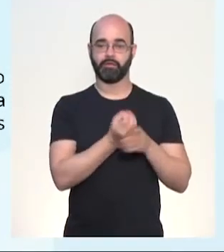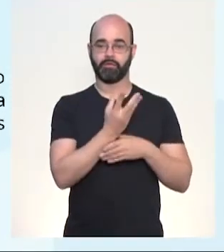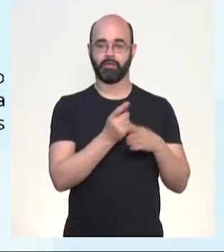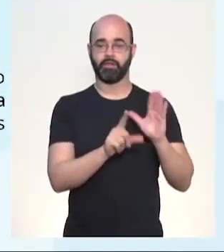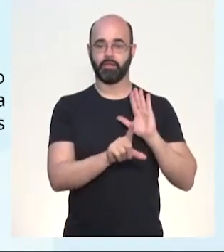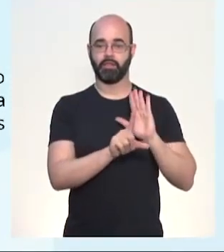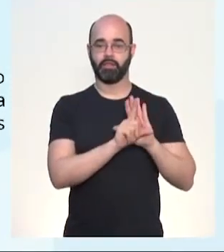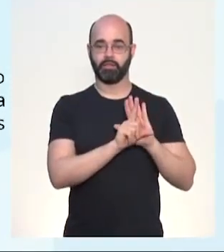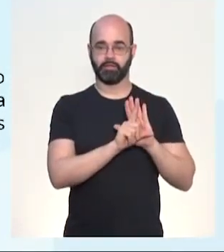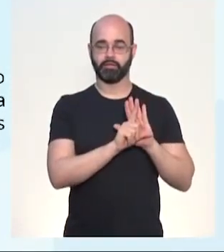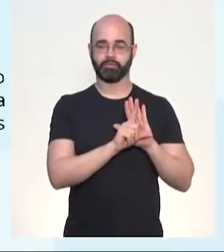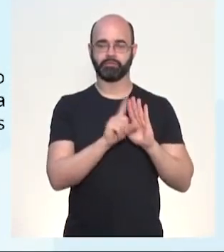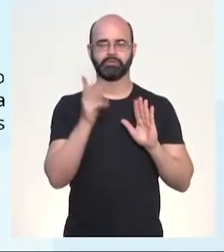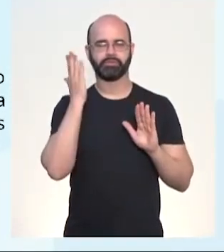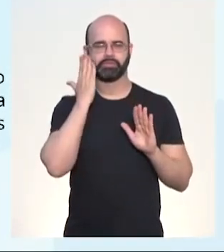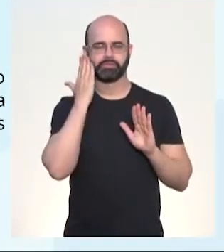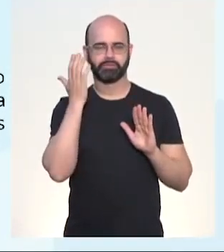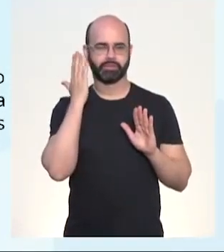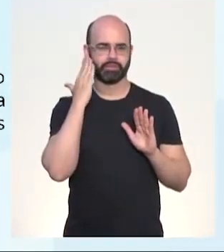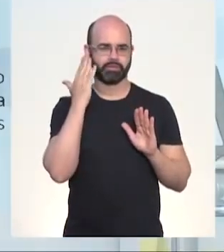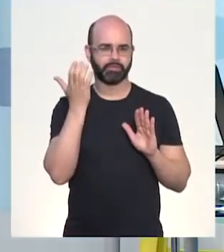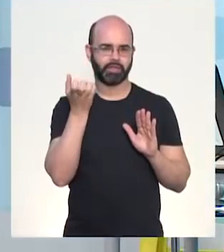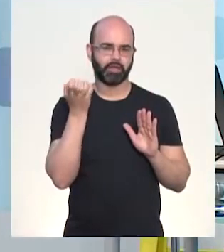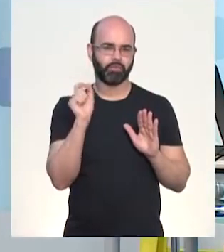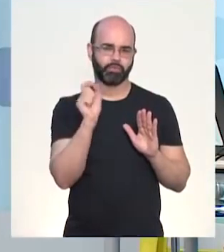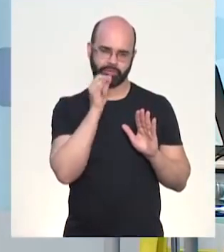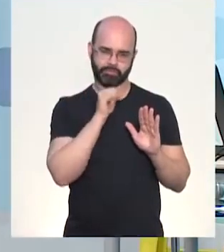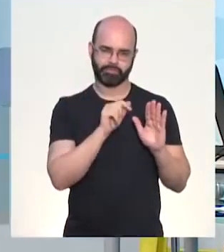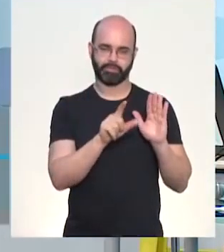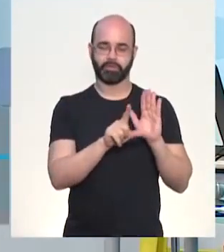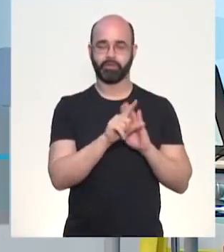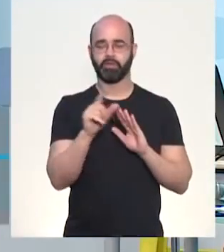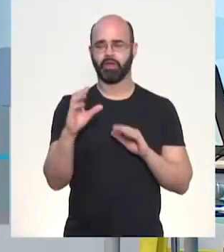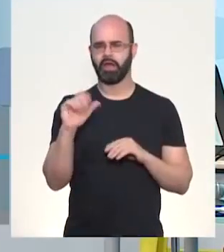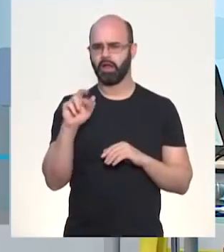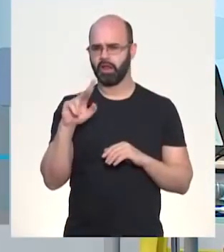quer saber? A lei de formação do Carlos é correta?